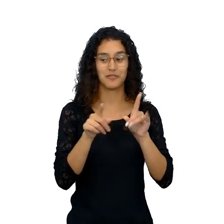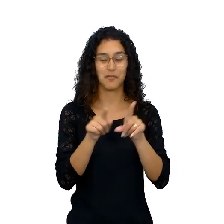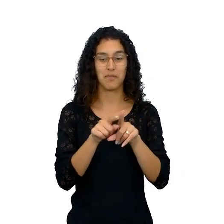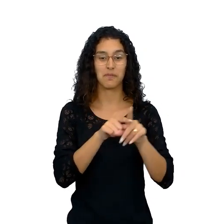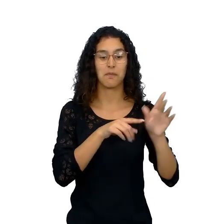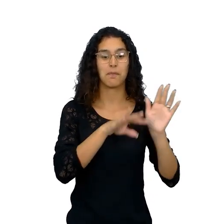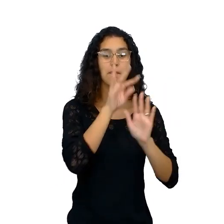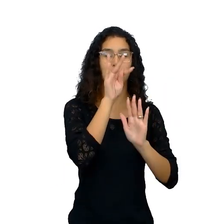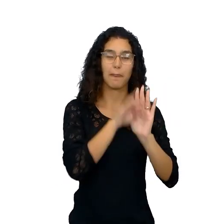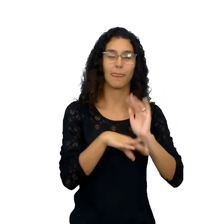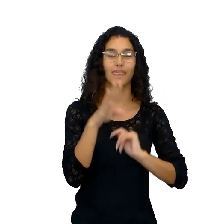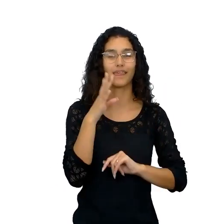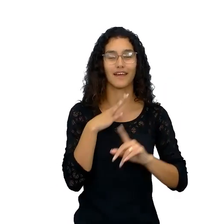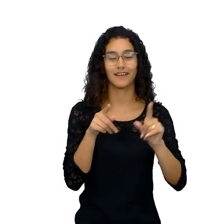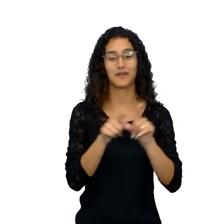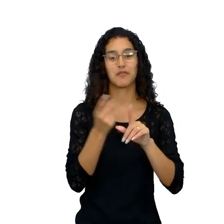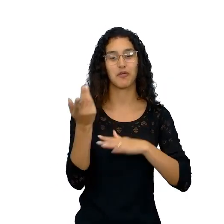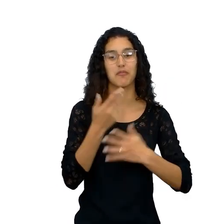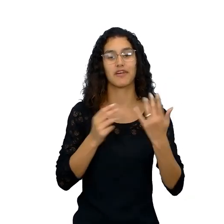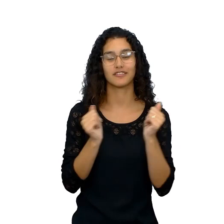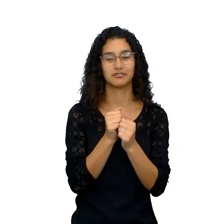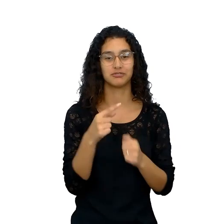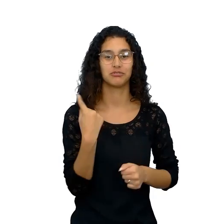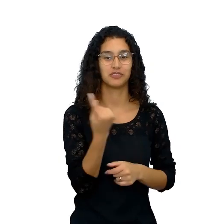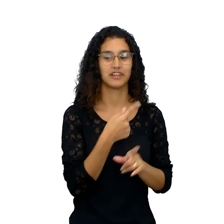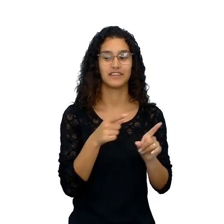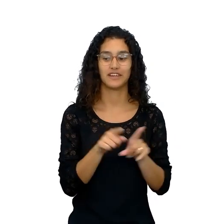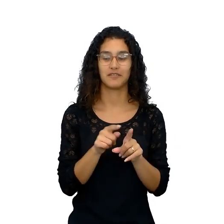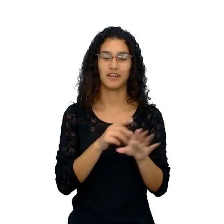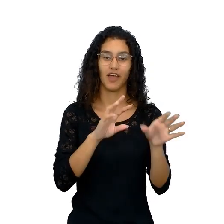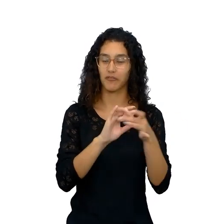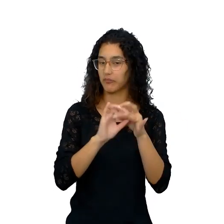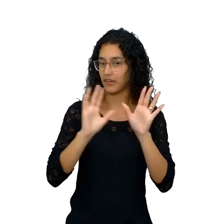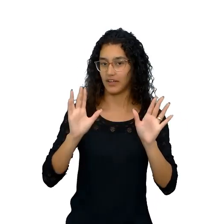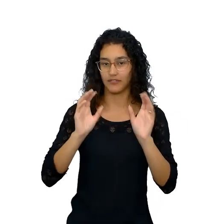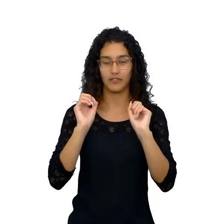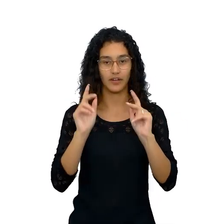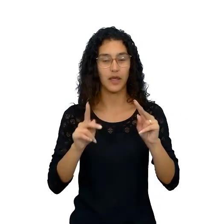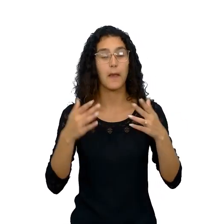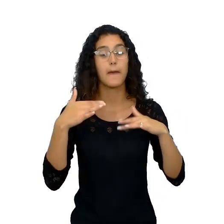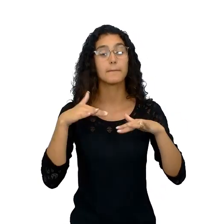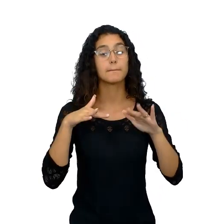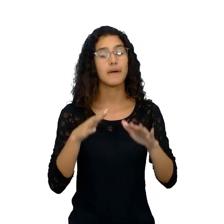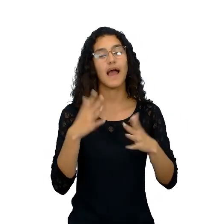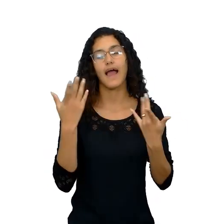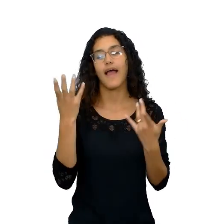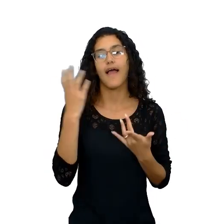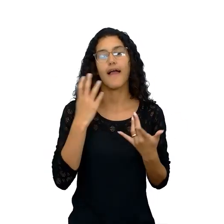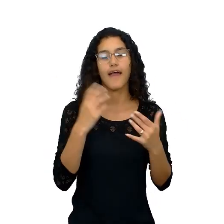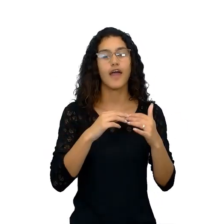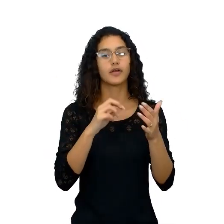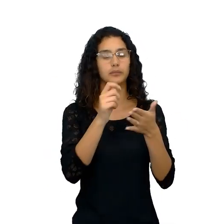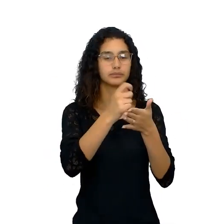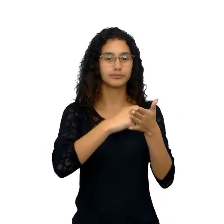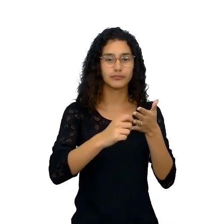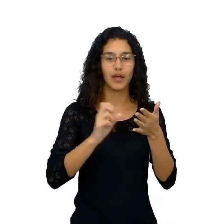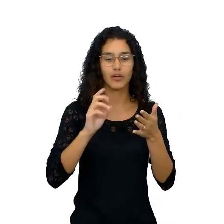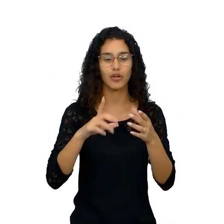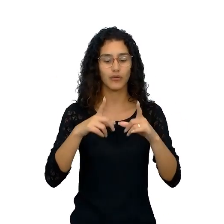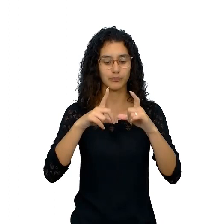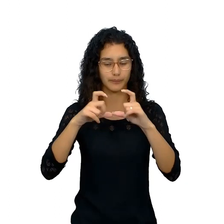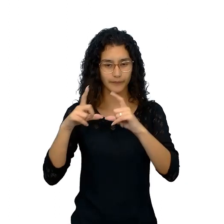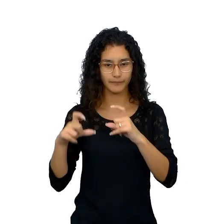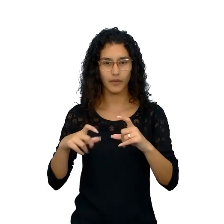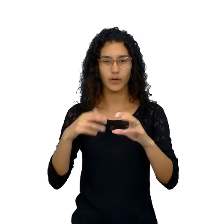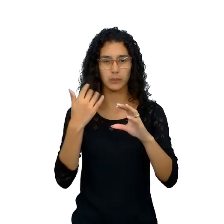textinho bacana, querem compartilhar com a gente, sintam-se à vontade, tá bom? Ai, não quero transcrever, só posso tirar uma